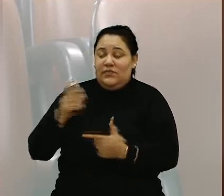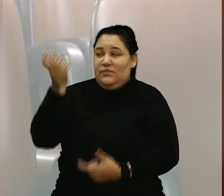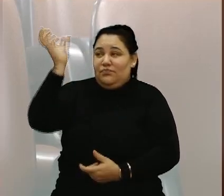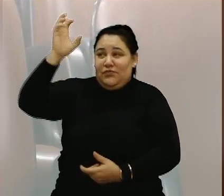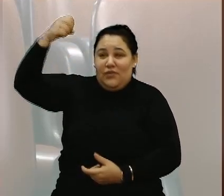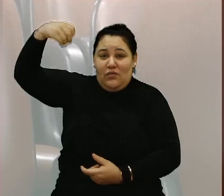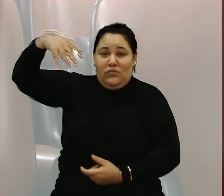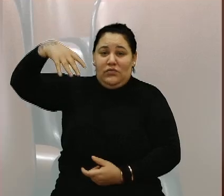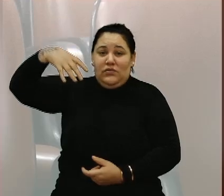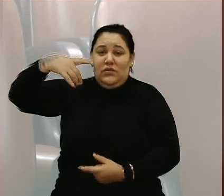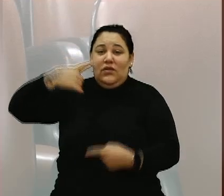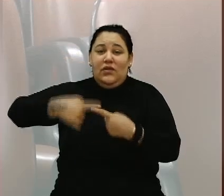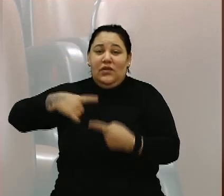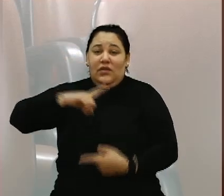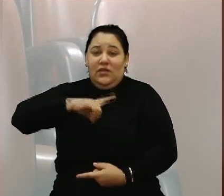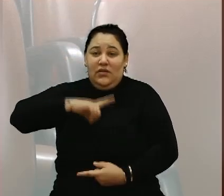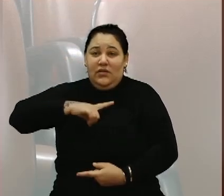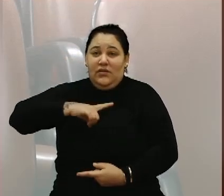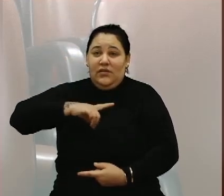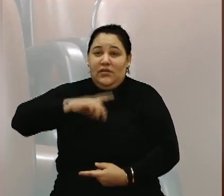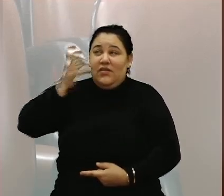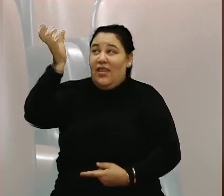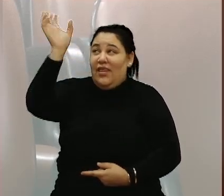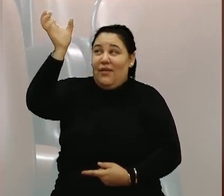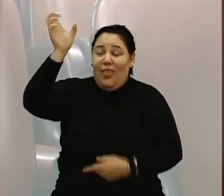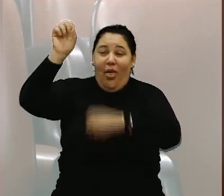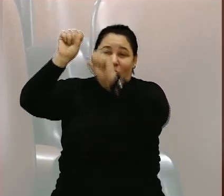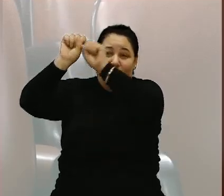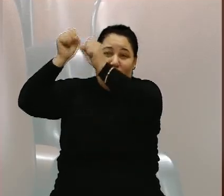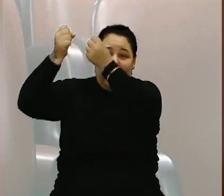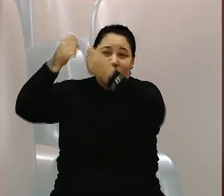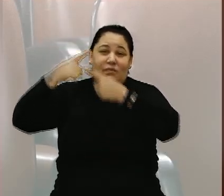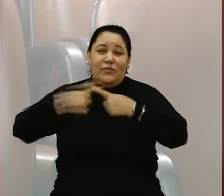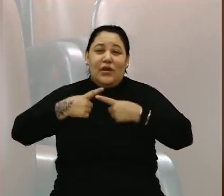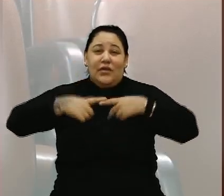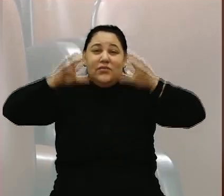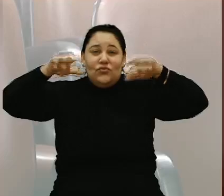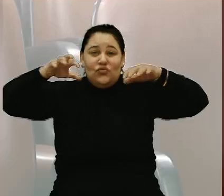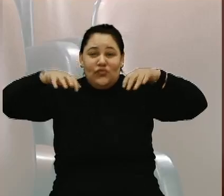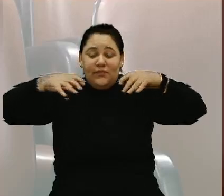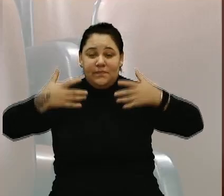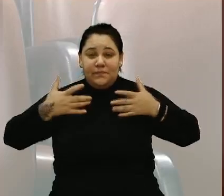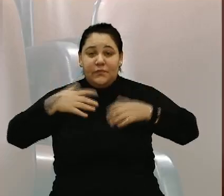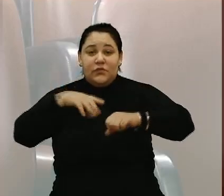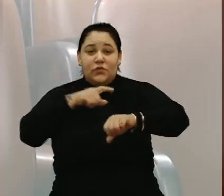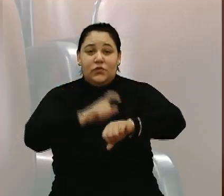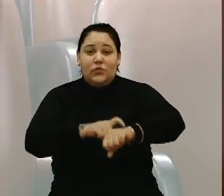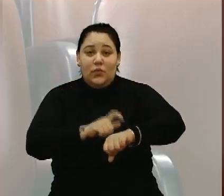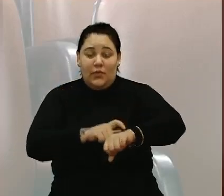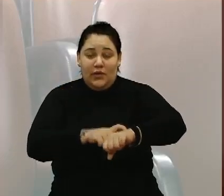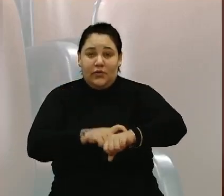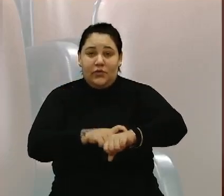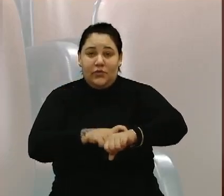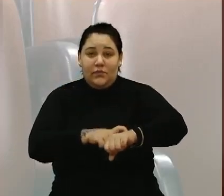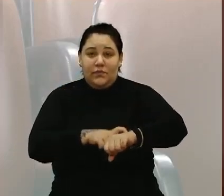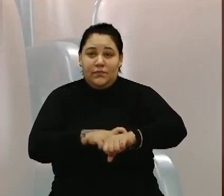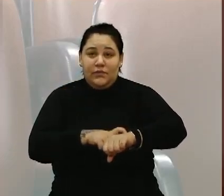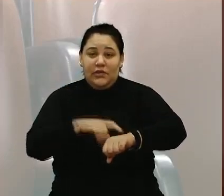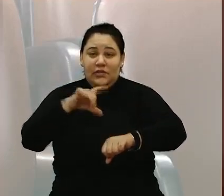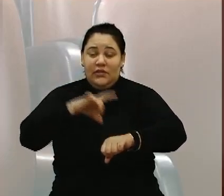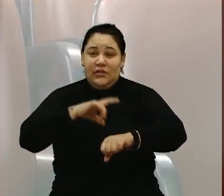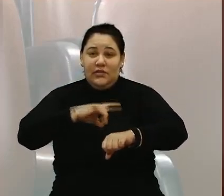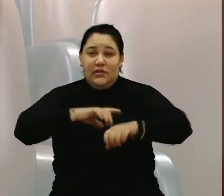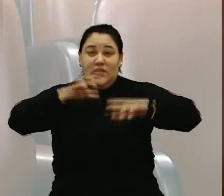que tem de lâmpadas queimadas é devido dessa grande chuvarada. No momento que caiu aquela